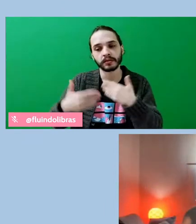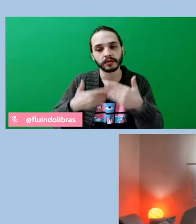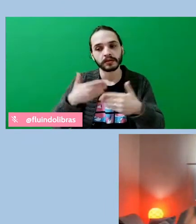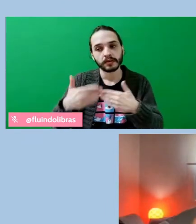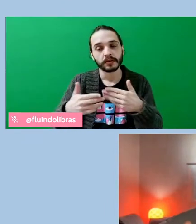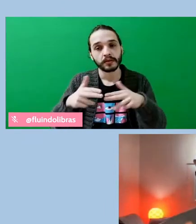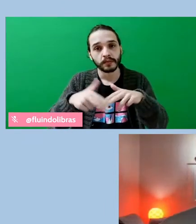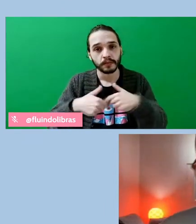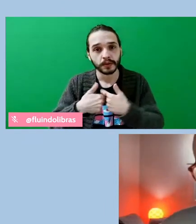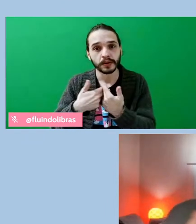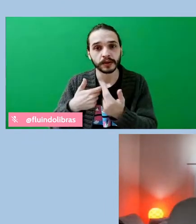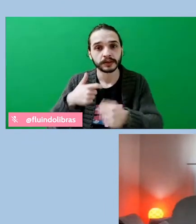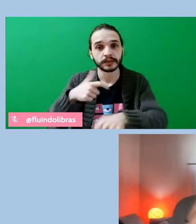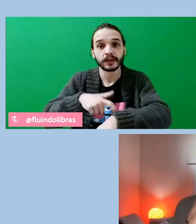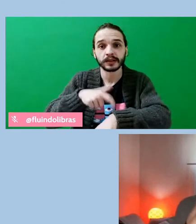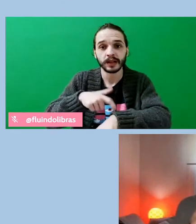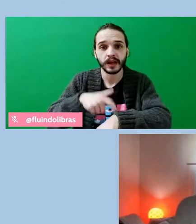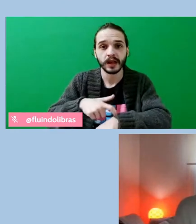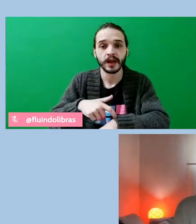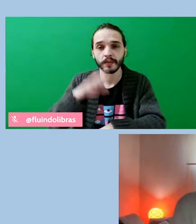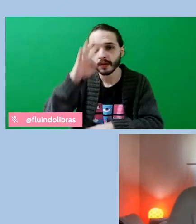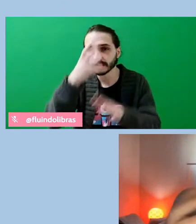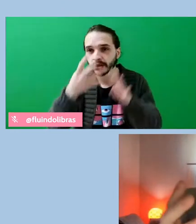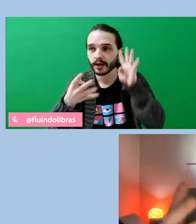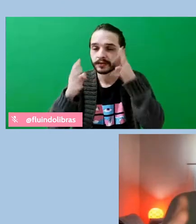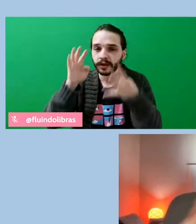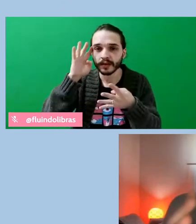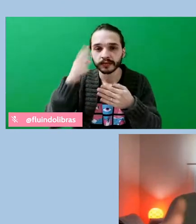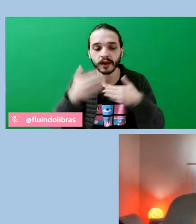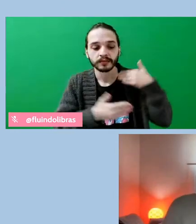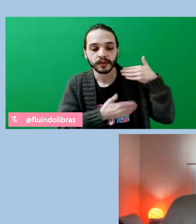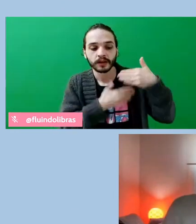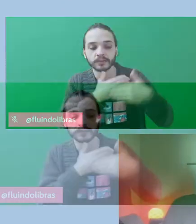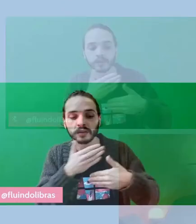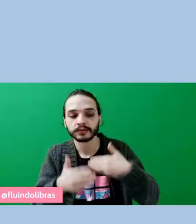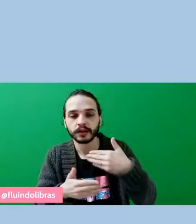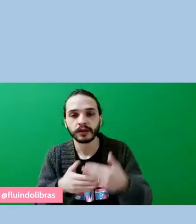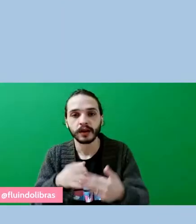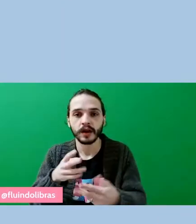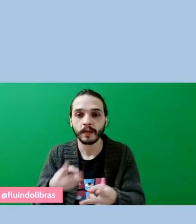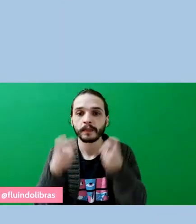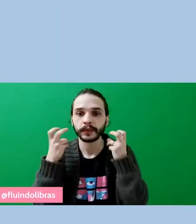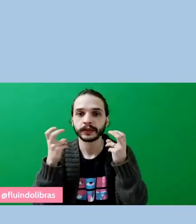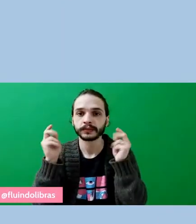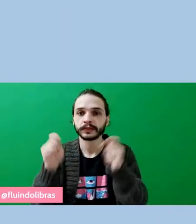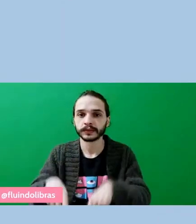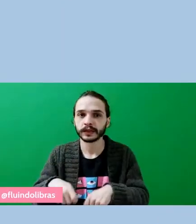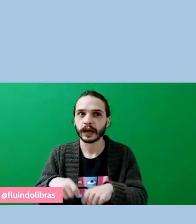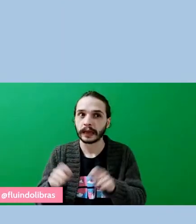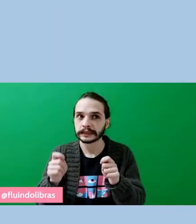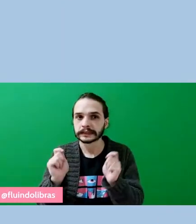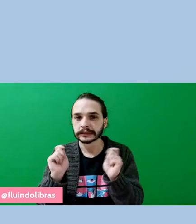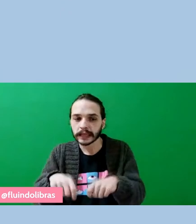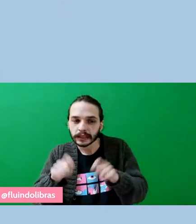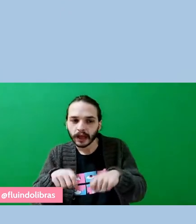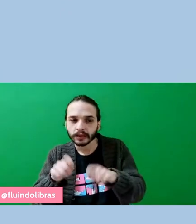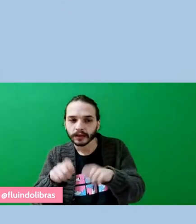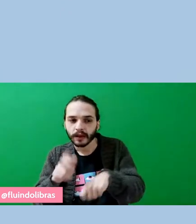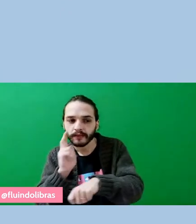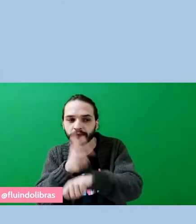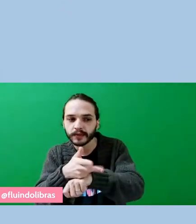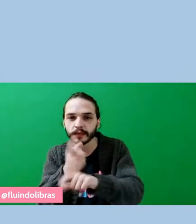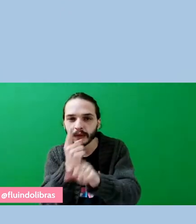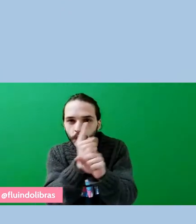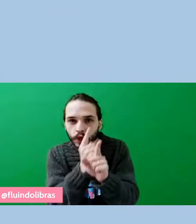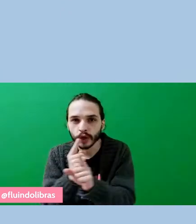nossos tempos, entende? As decisões foram sendo tomadas quando a gente percebeu que talvez tivesse uma brecha ali para filmar e que a gente conseguia encontrar todos, que a gente conseguia